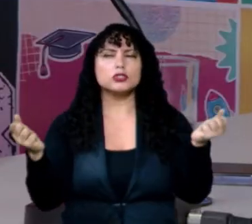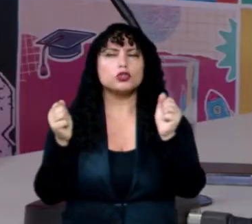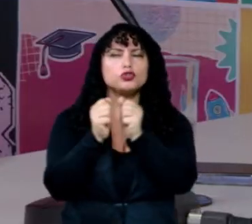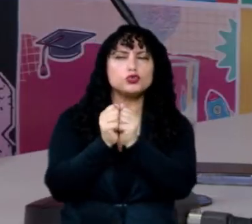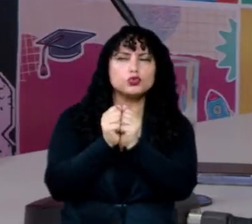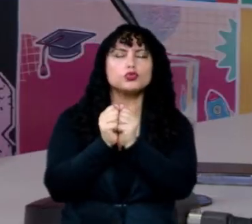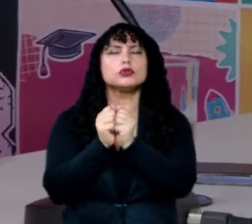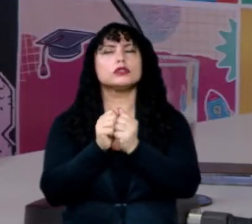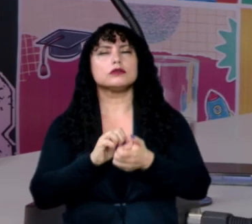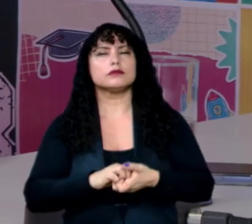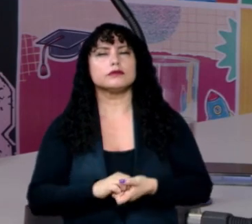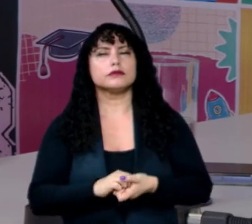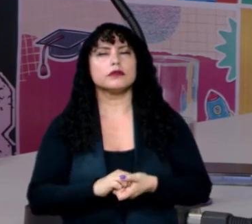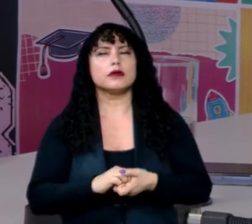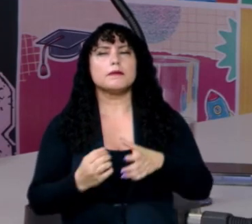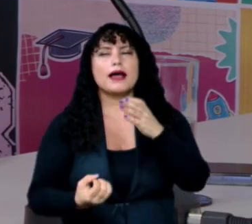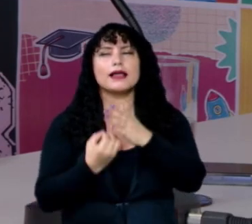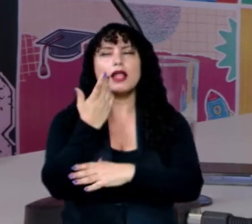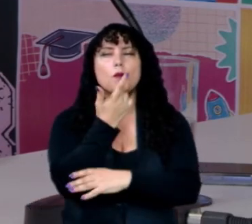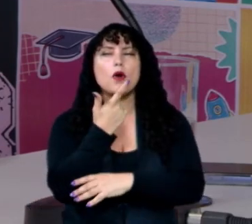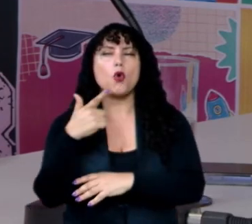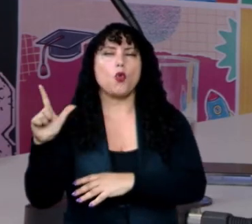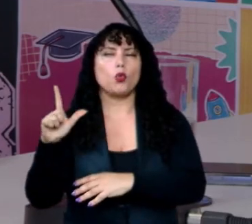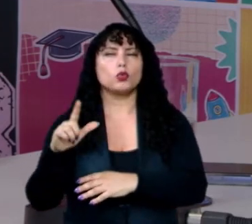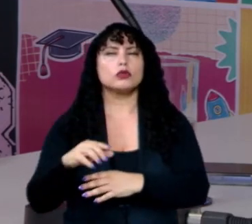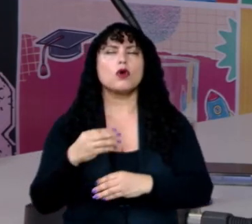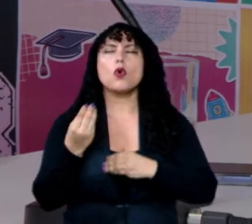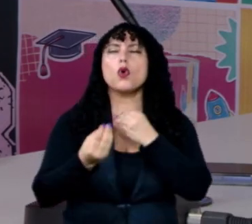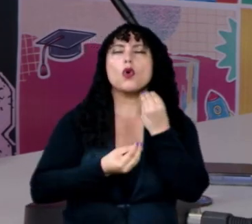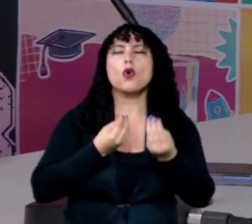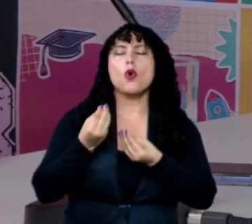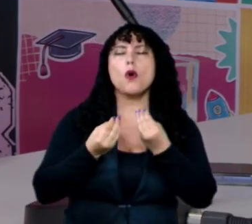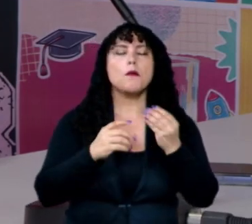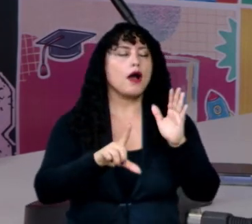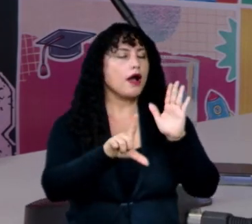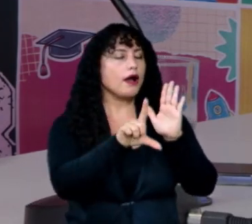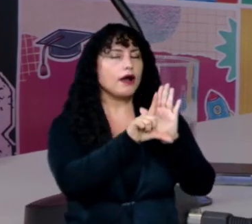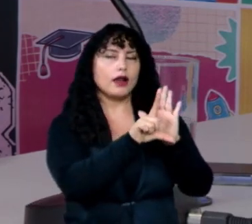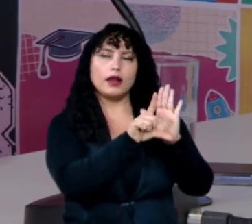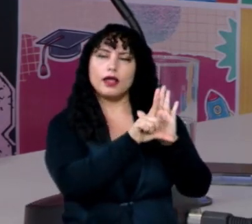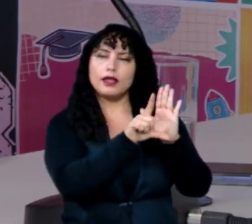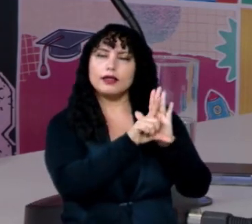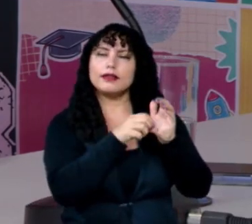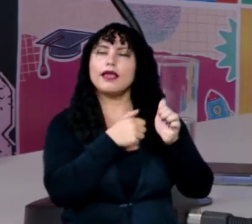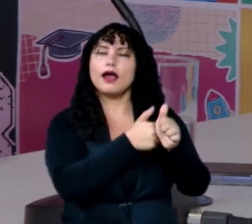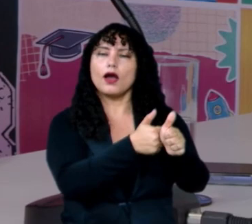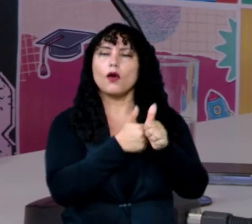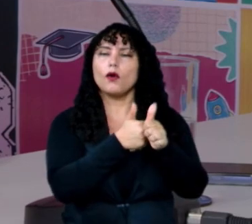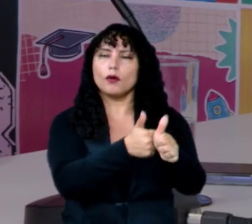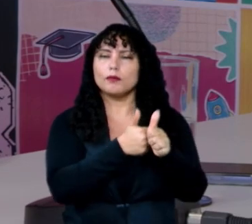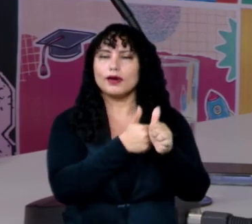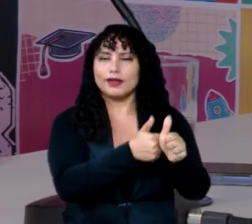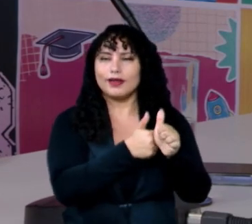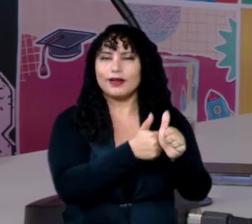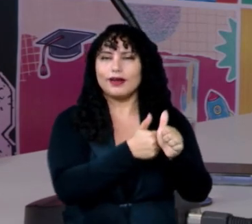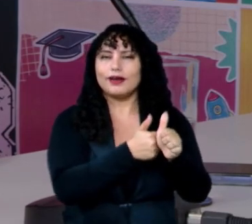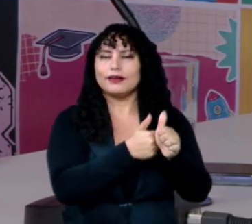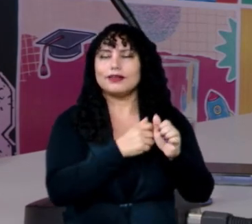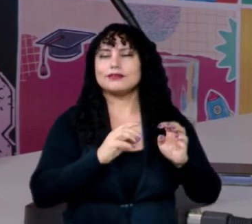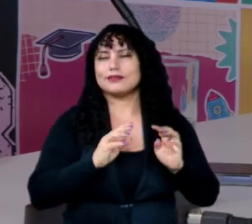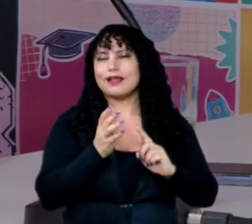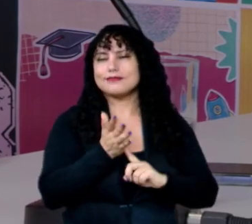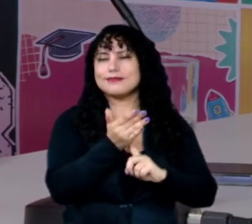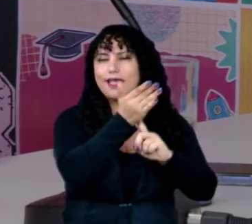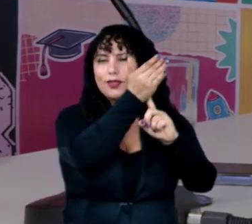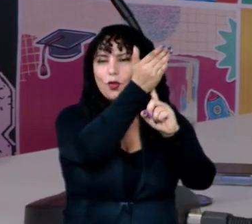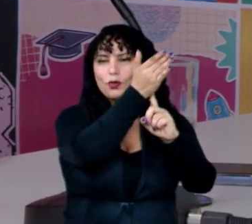tudo para gerar um outro, né? Como a legislação tem acompanhado essas